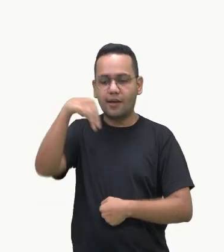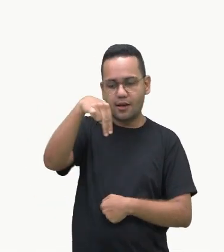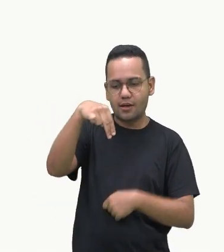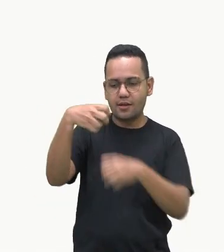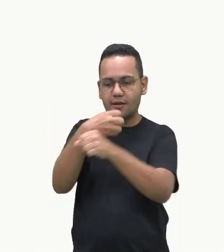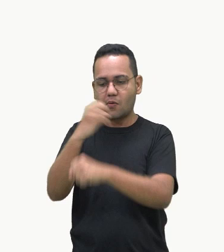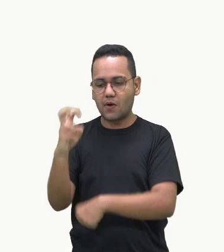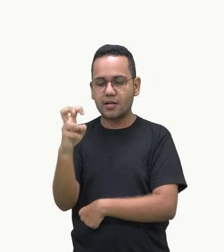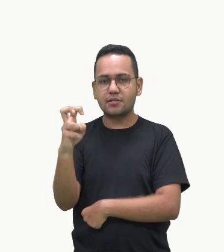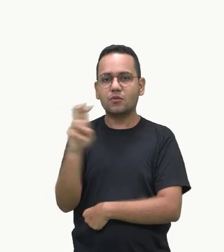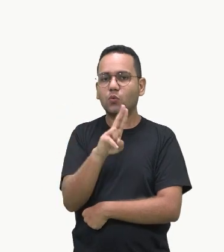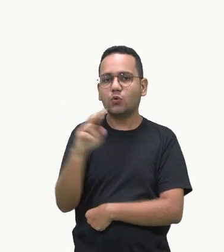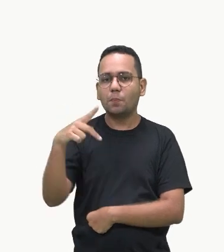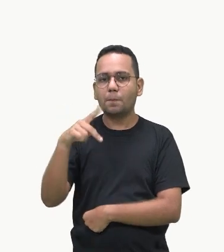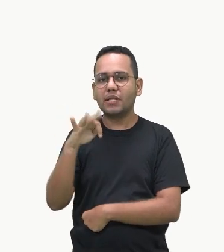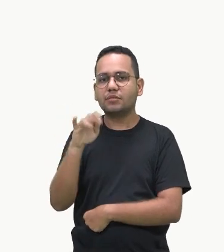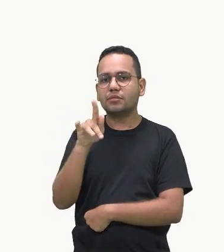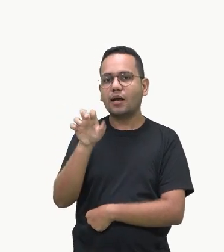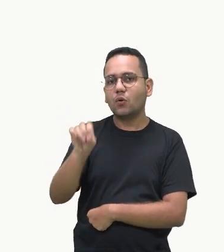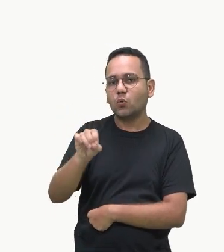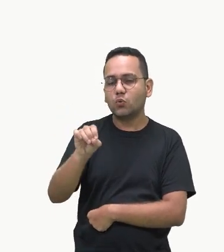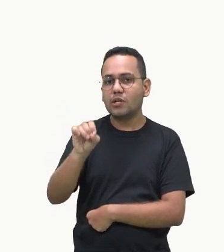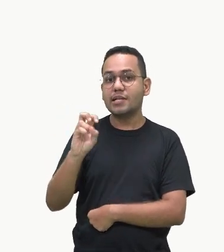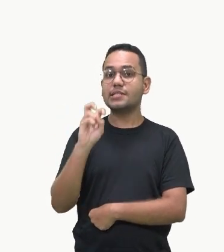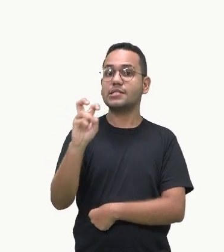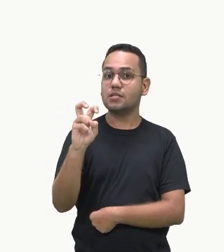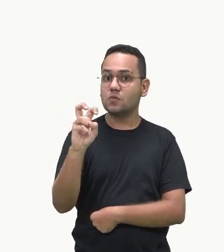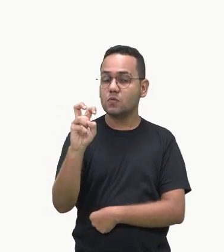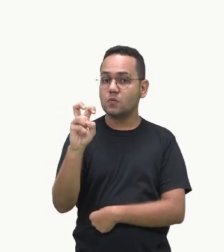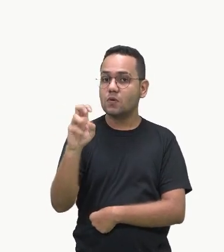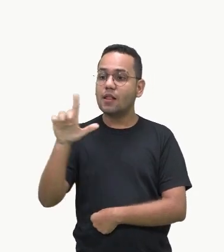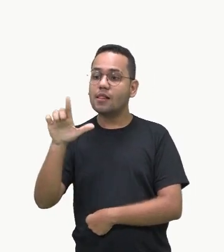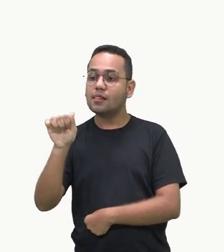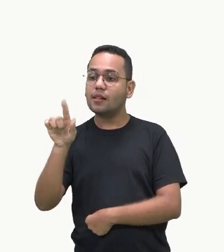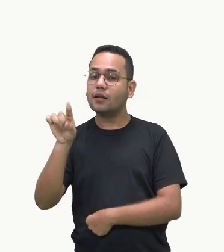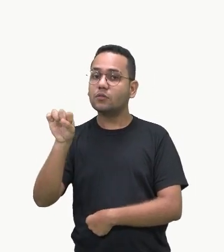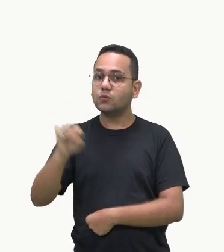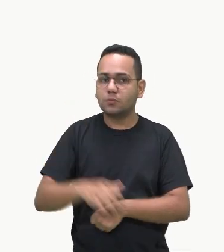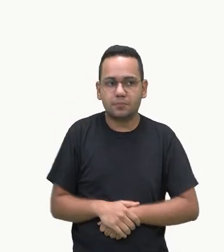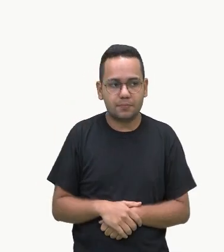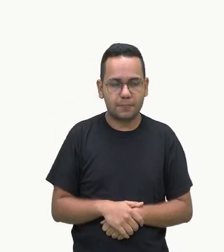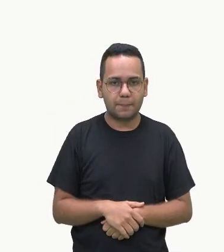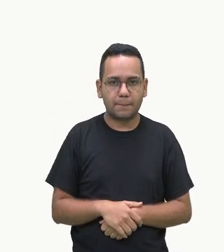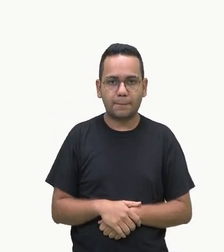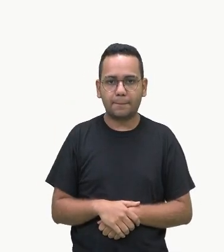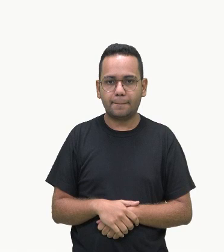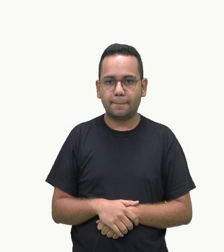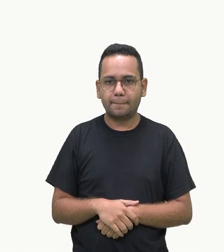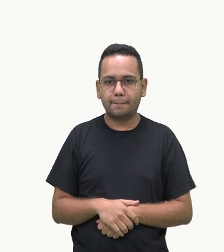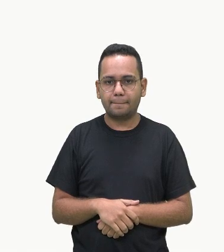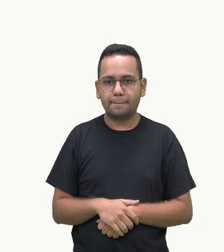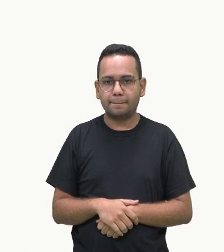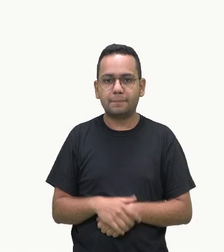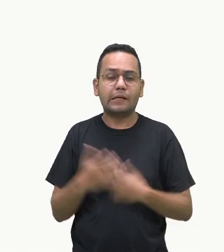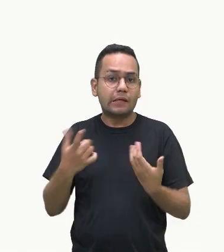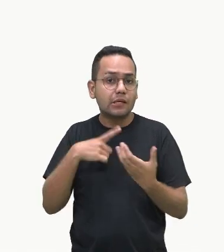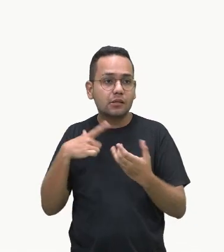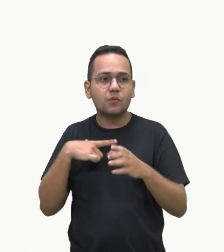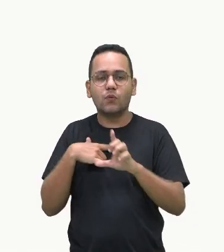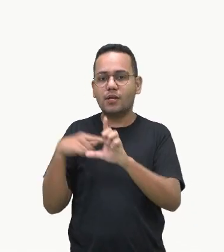um pentágono. Gono, ângulo, lembra? Então aqui nós vamos ter 5